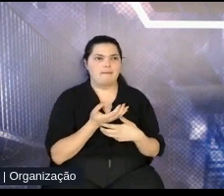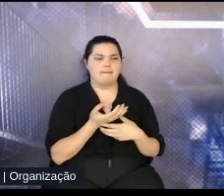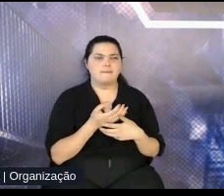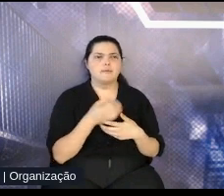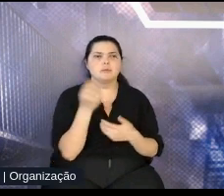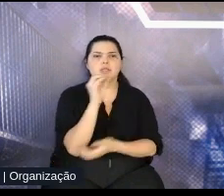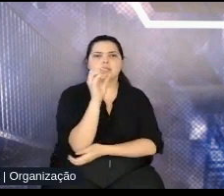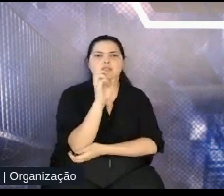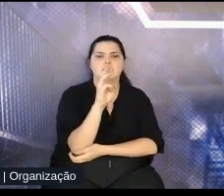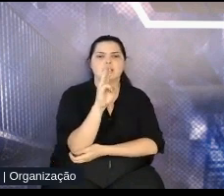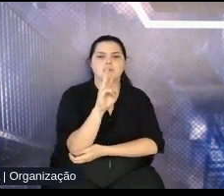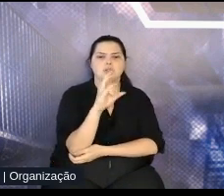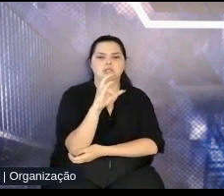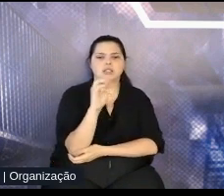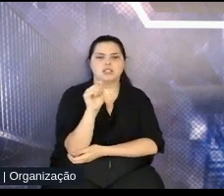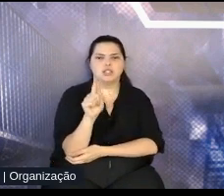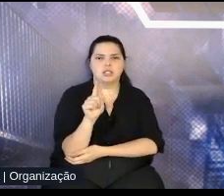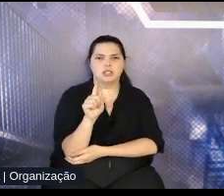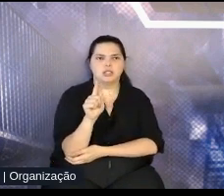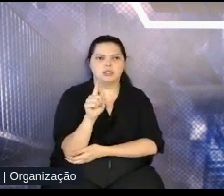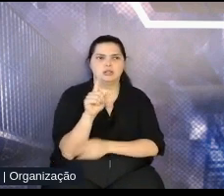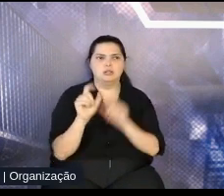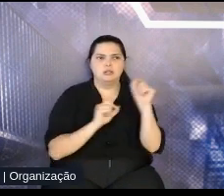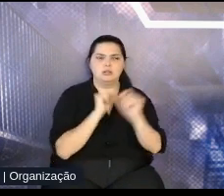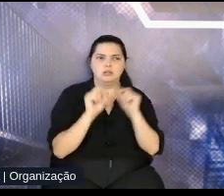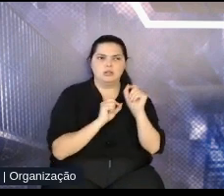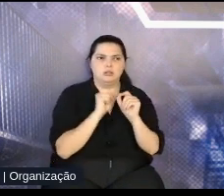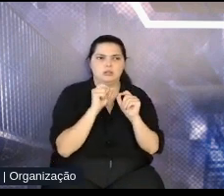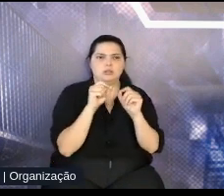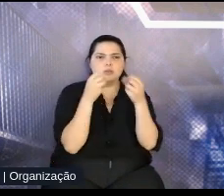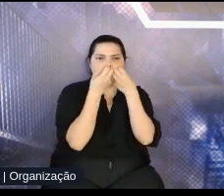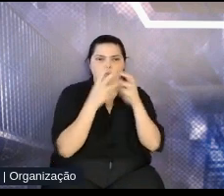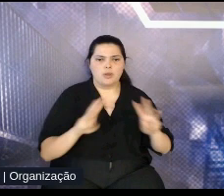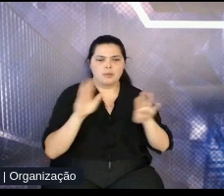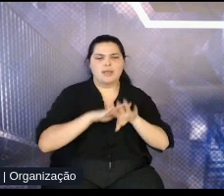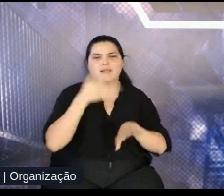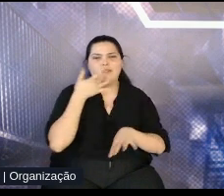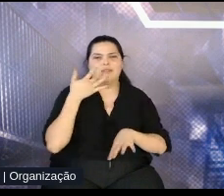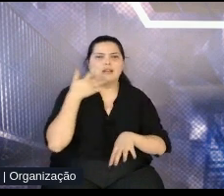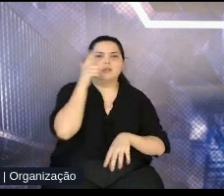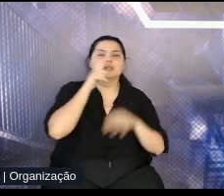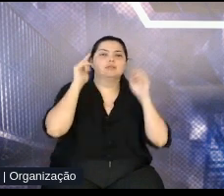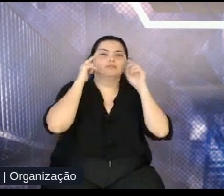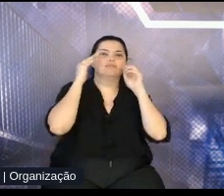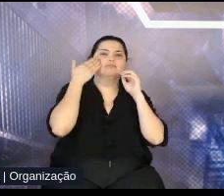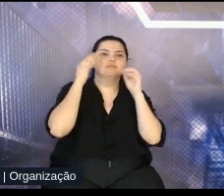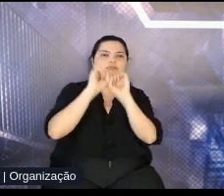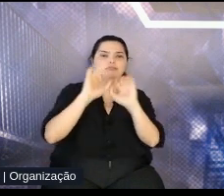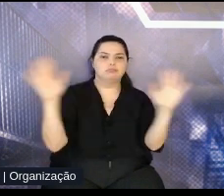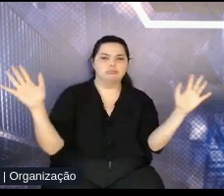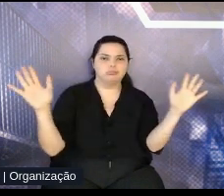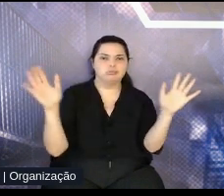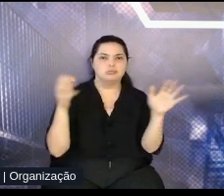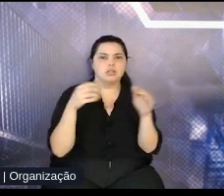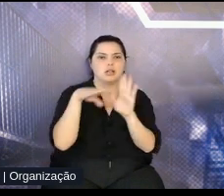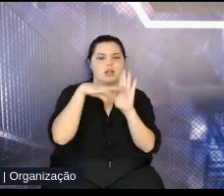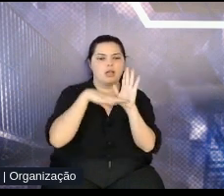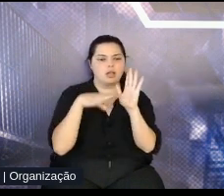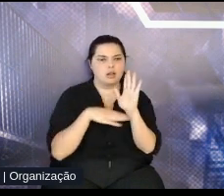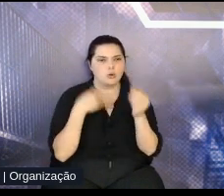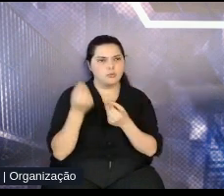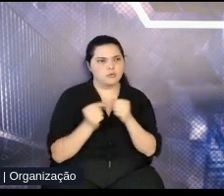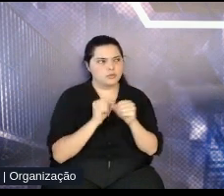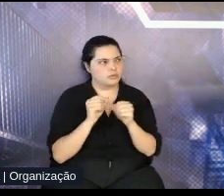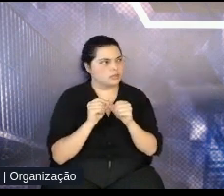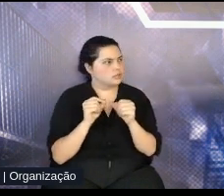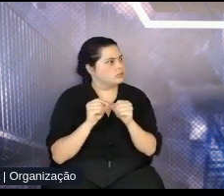como daquele guia WCAG, que é um website mais facilzinho de compreensão das diretrizes. Só que